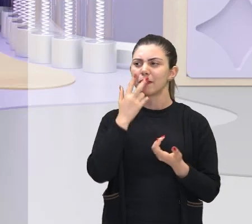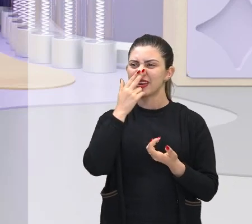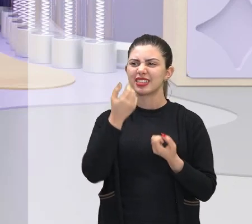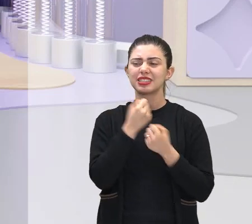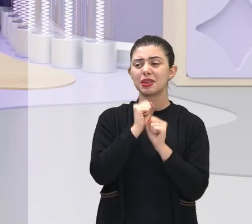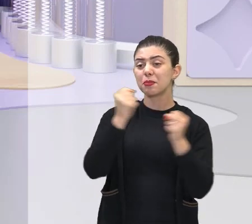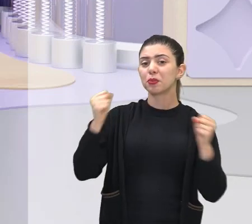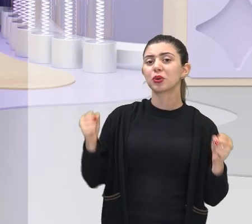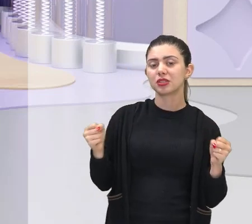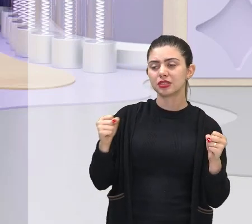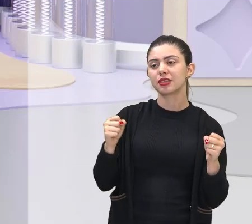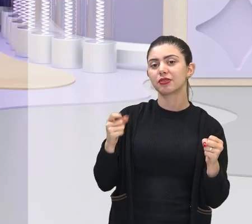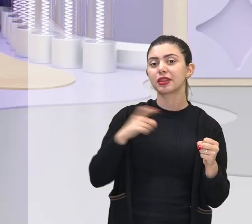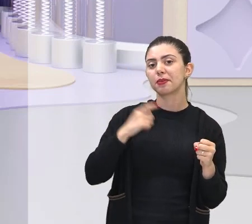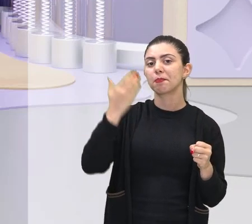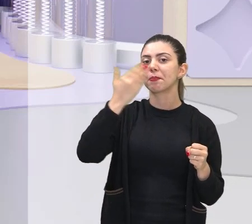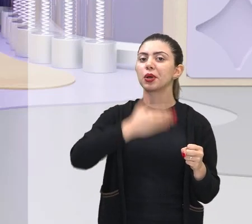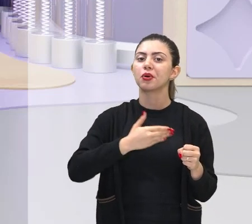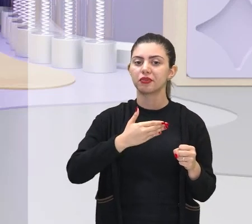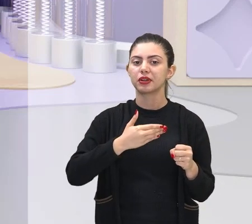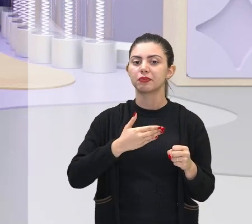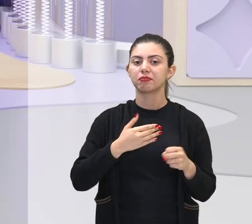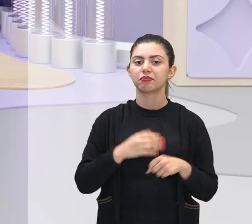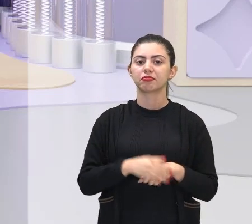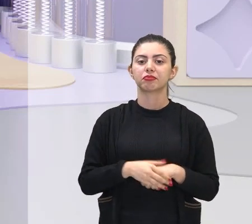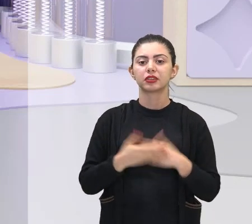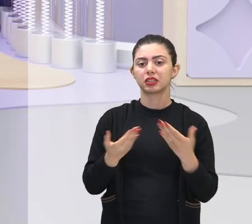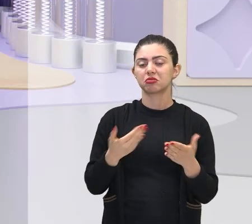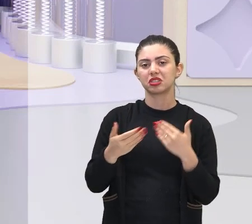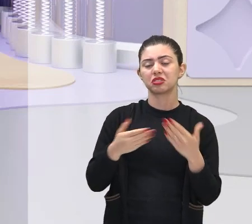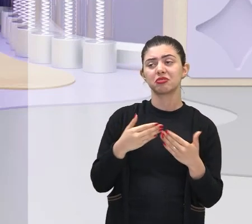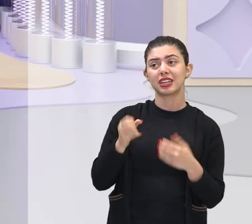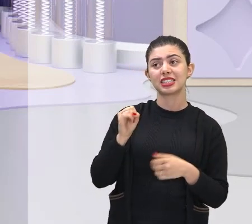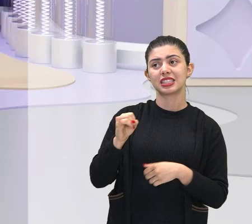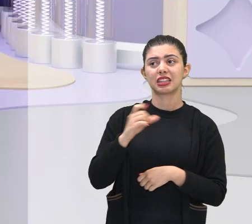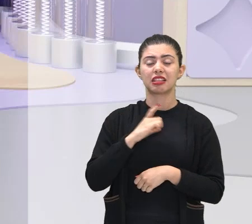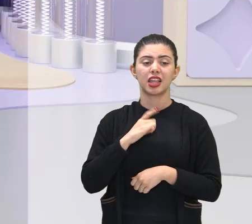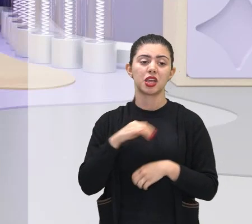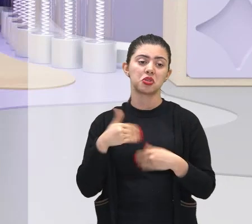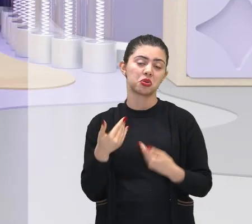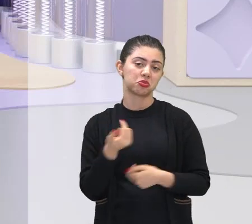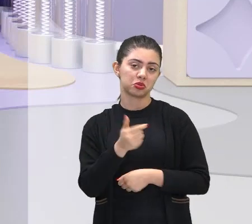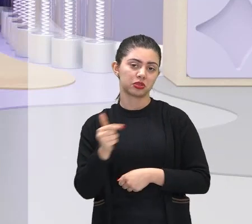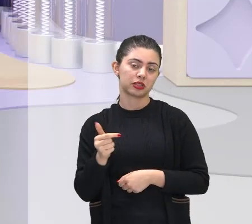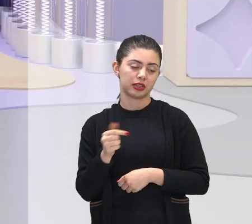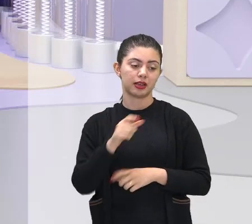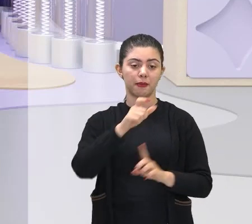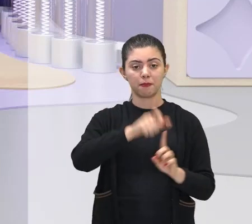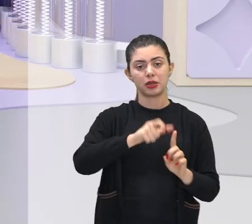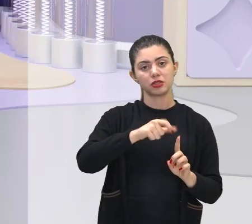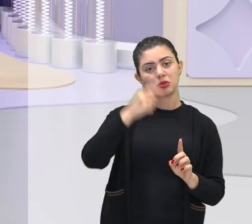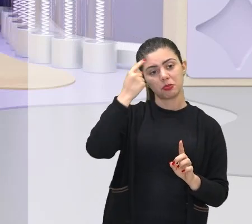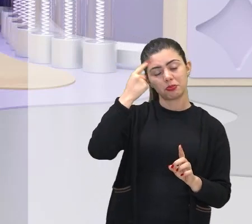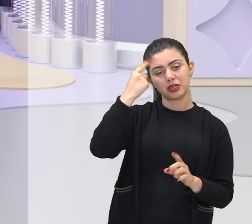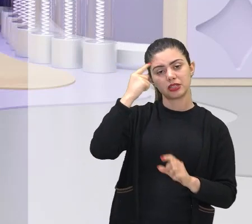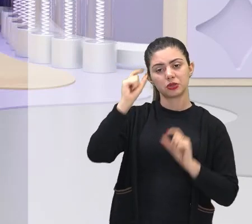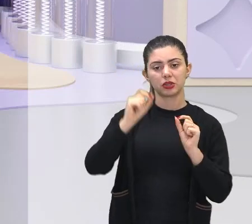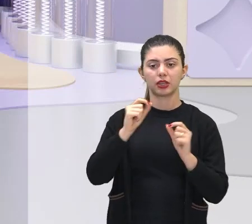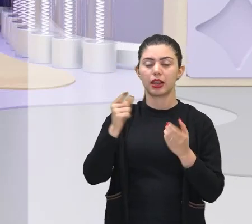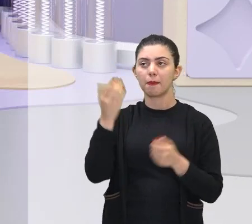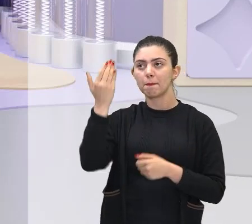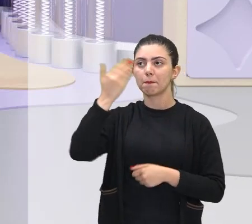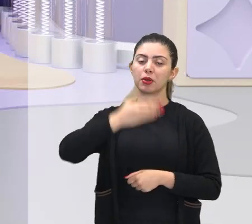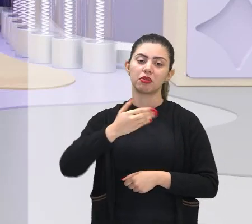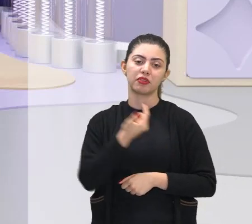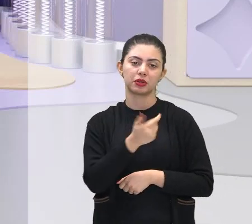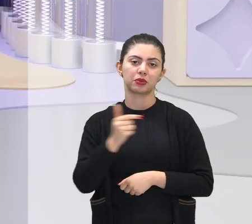impossível conhecer a Deus, chegar a Deus. Tanto faz se Deus existe ou não. Para ele é impossível chegar a